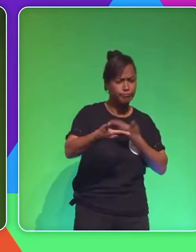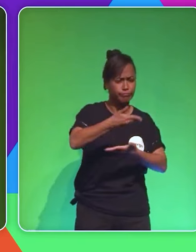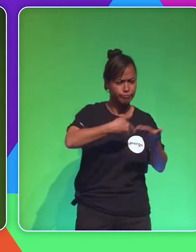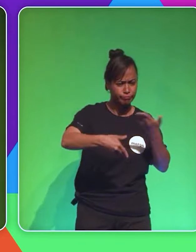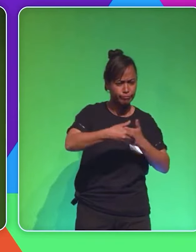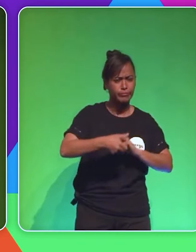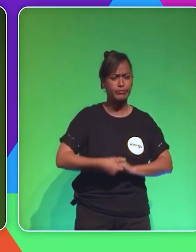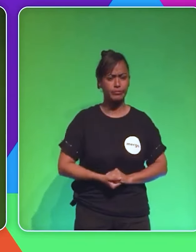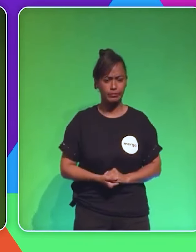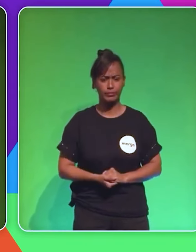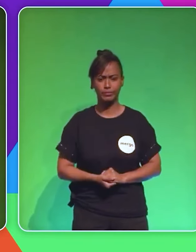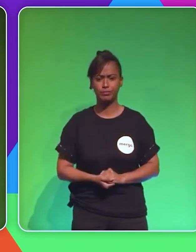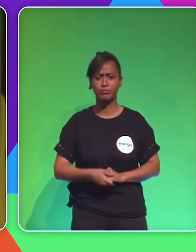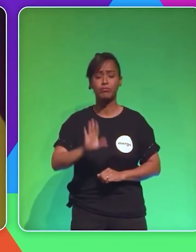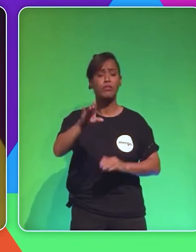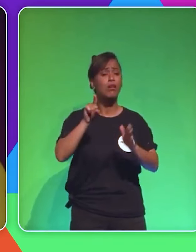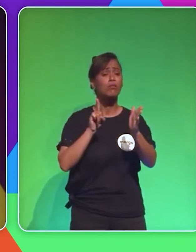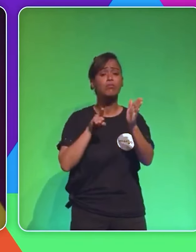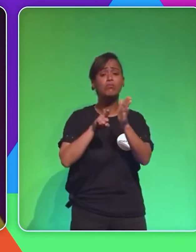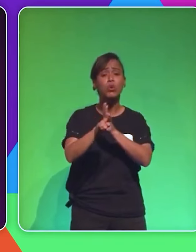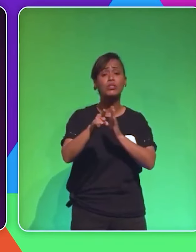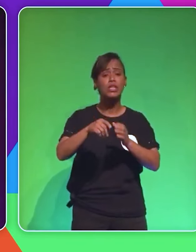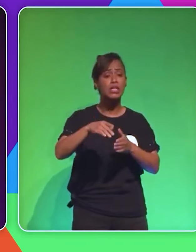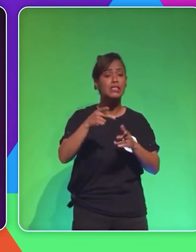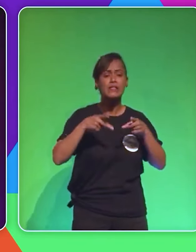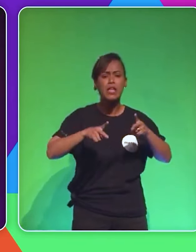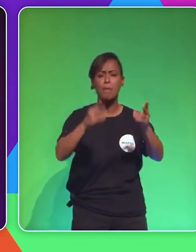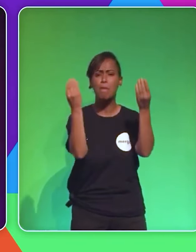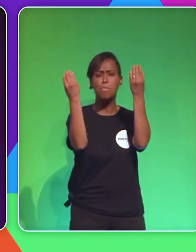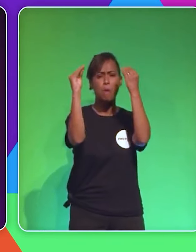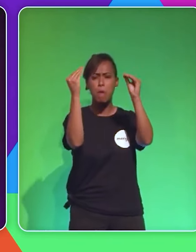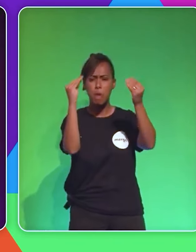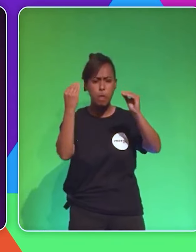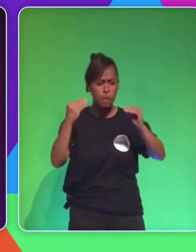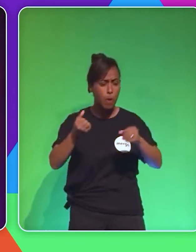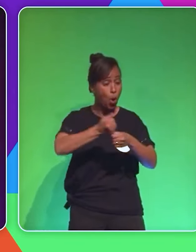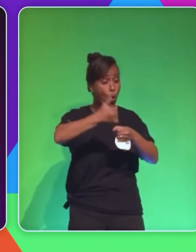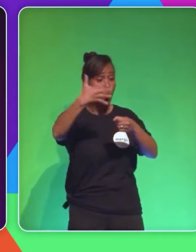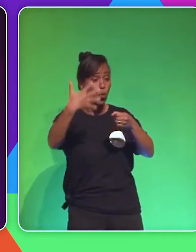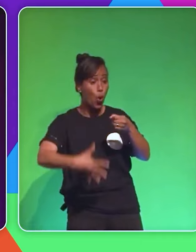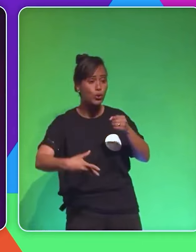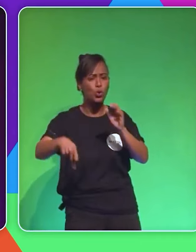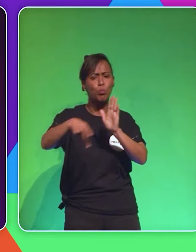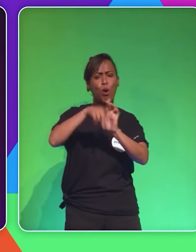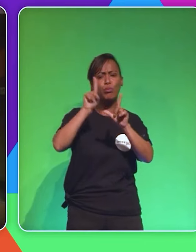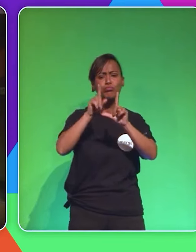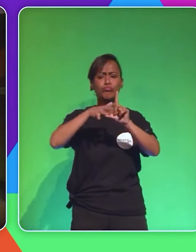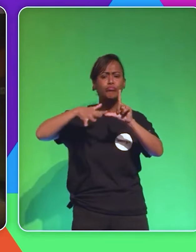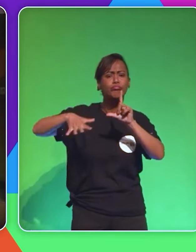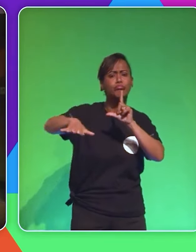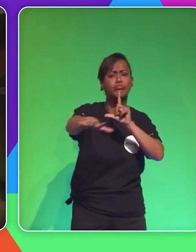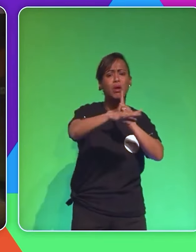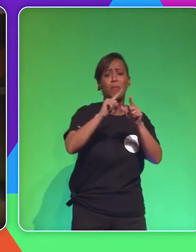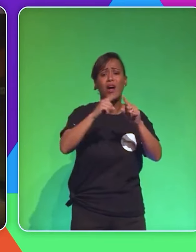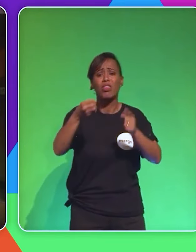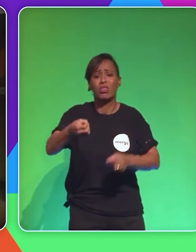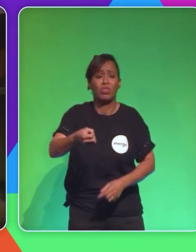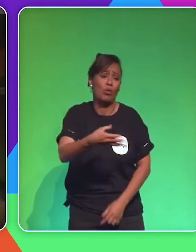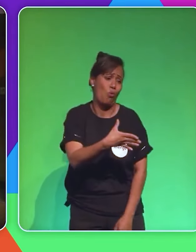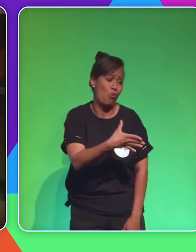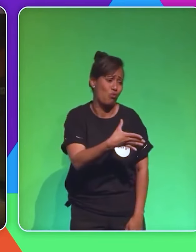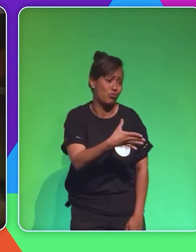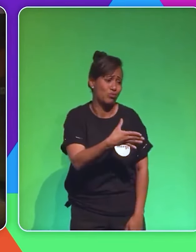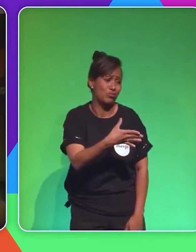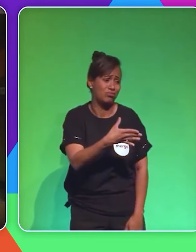e quem é aqui produz conteúdo Mas tá bem no começo tipo tem poucos inscritos poucos